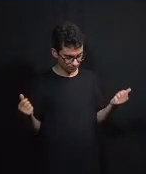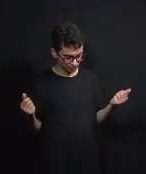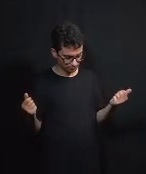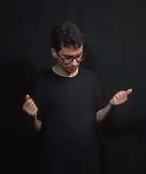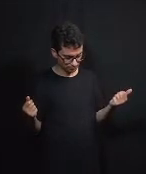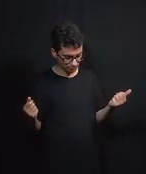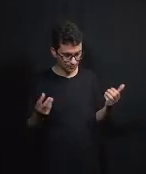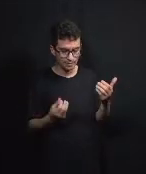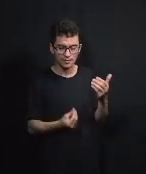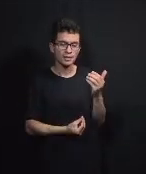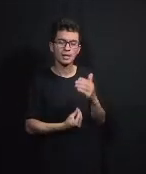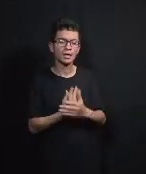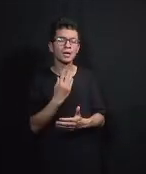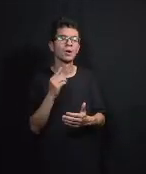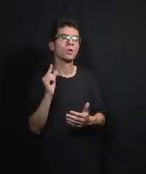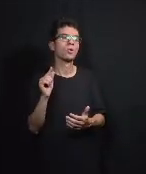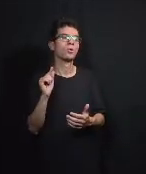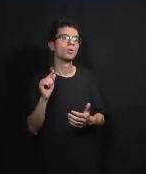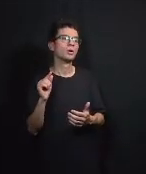instituía